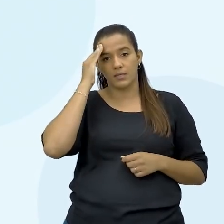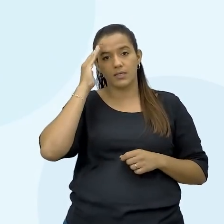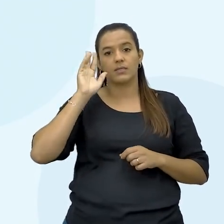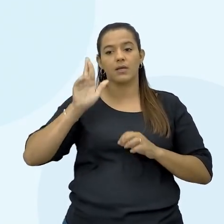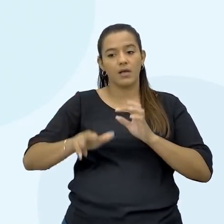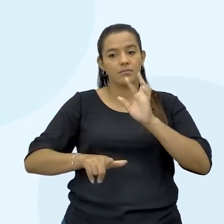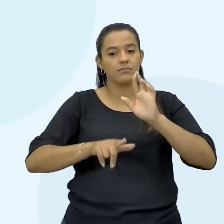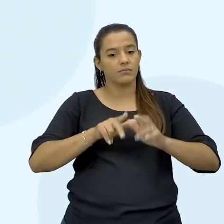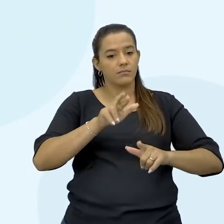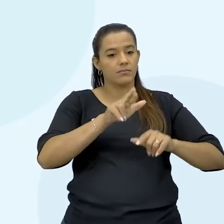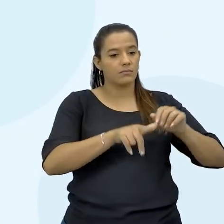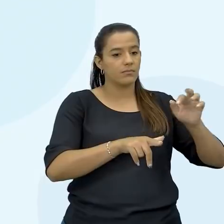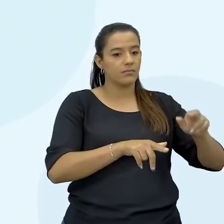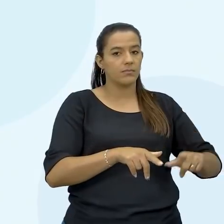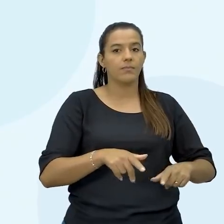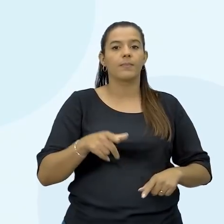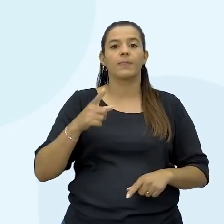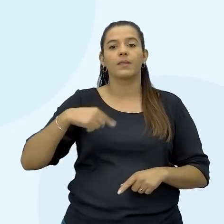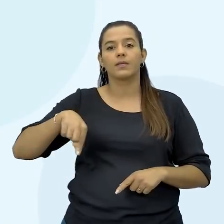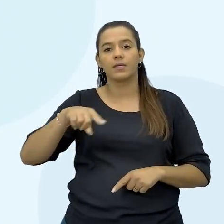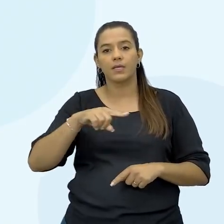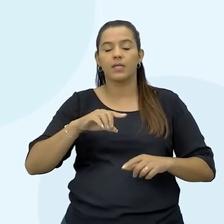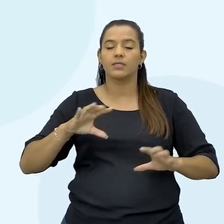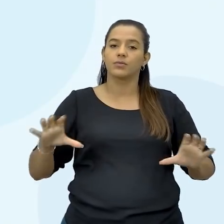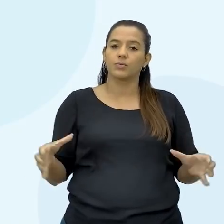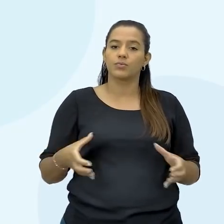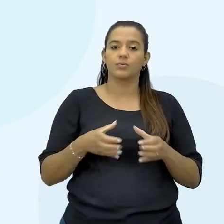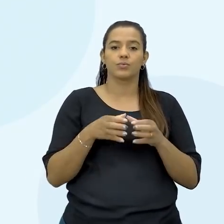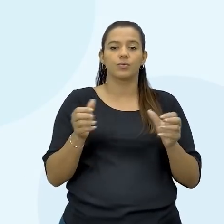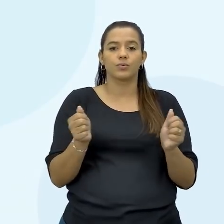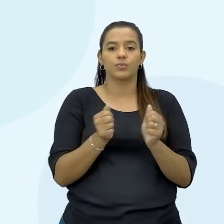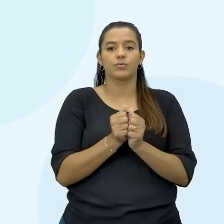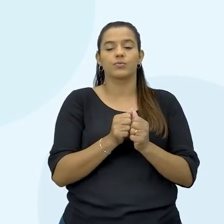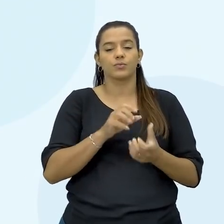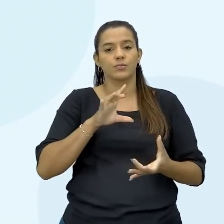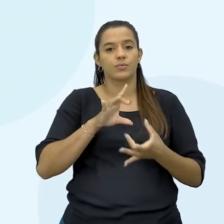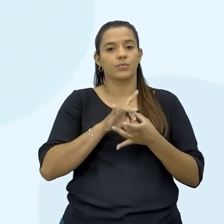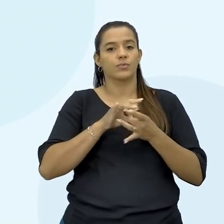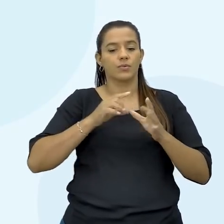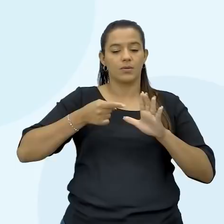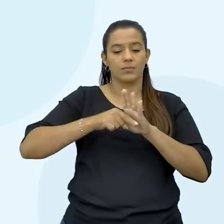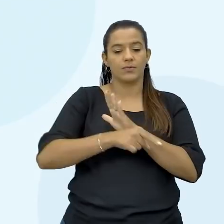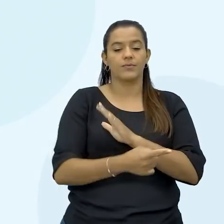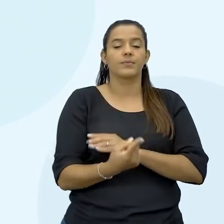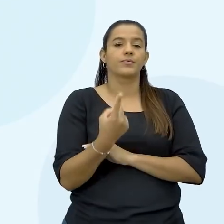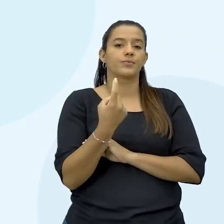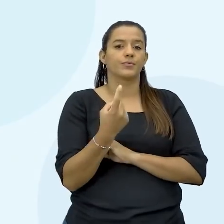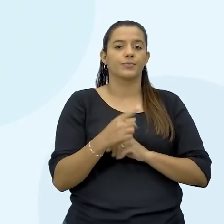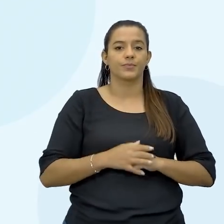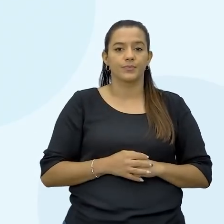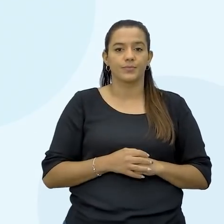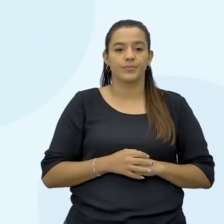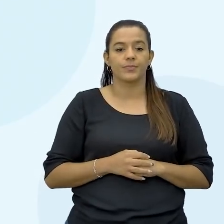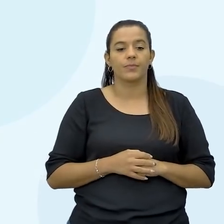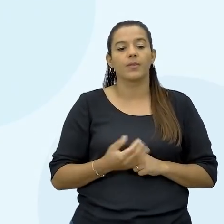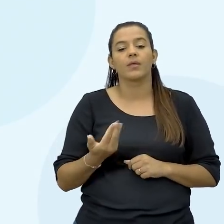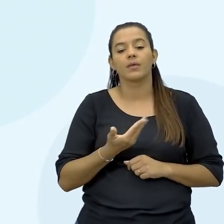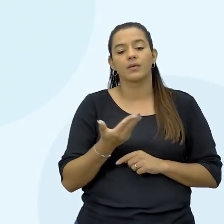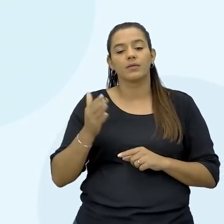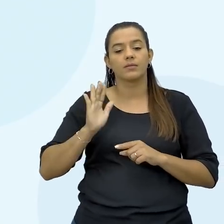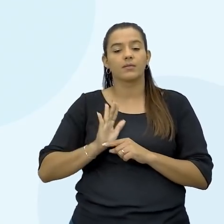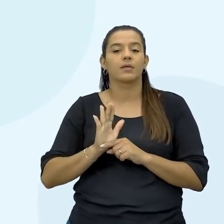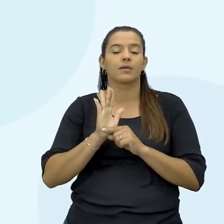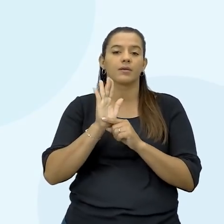diferentes componentes como partes de um todo, de um aprofundamento único. Né? Apenas